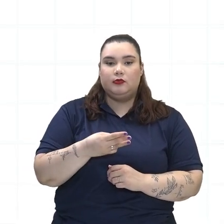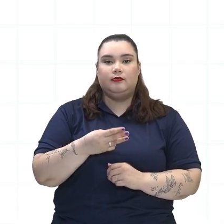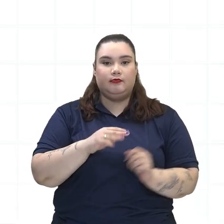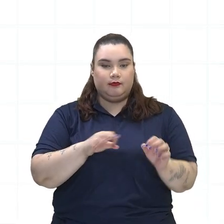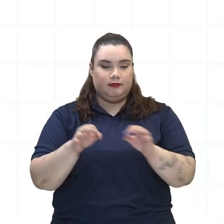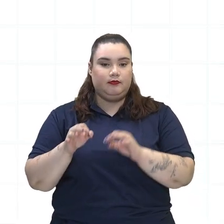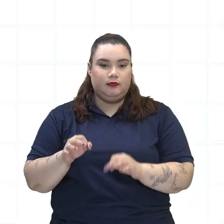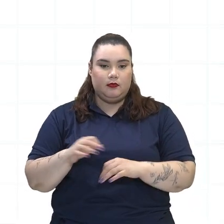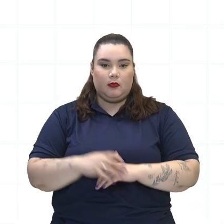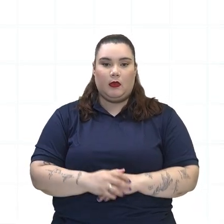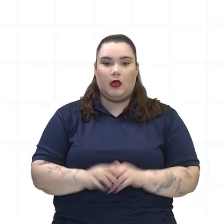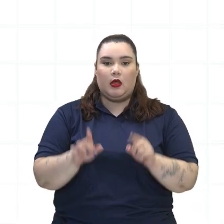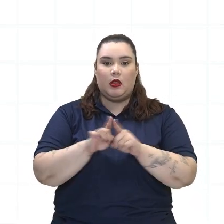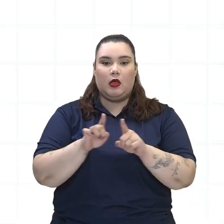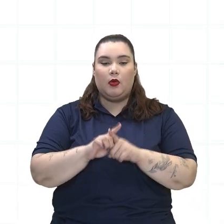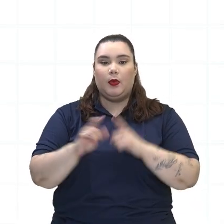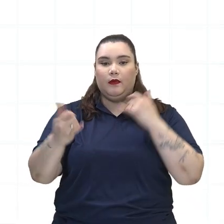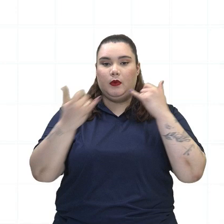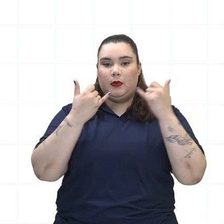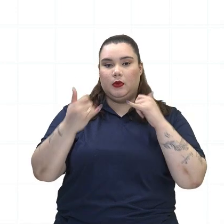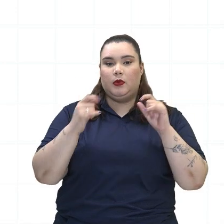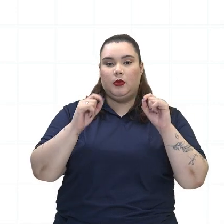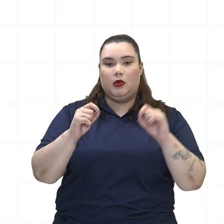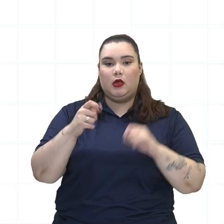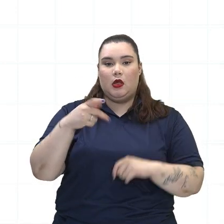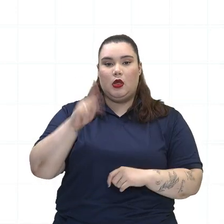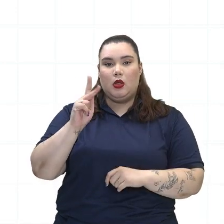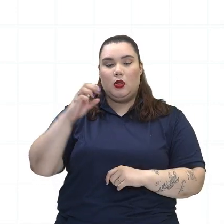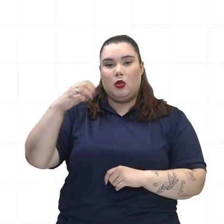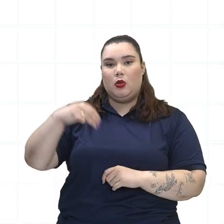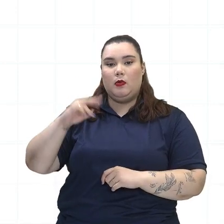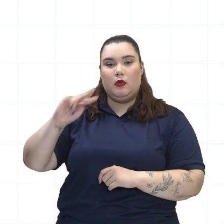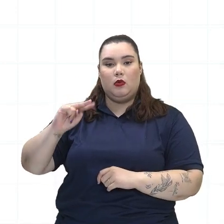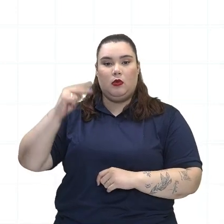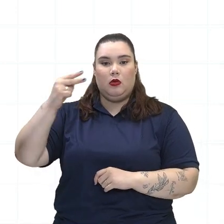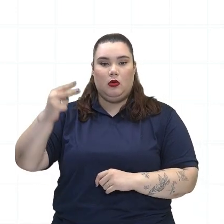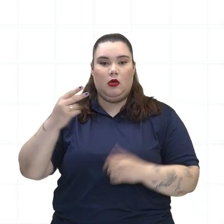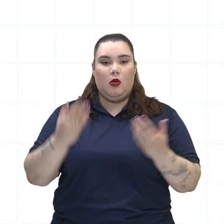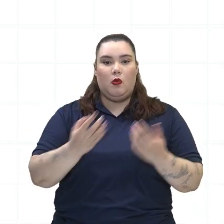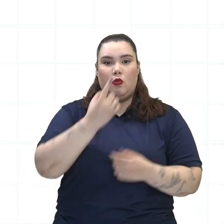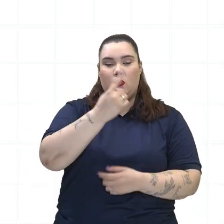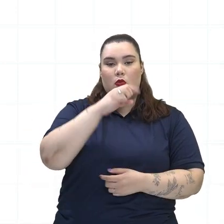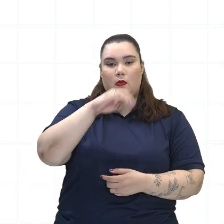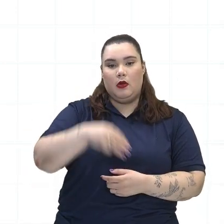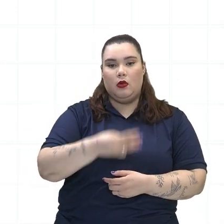Temos aí também essa mesma informação em quilômetros quadrados, então